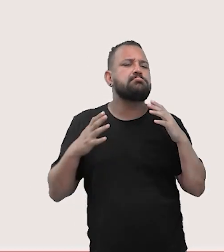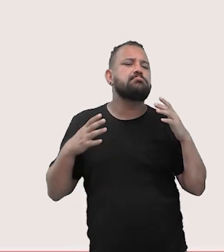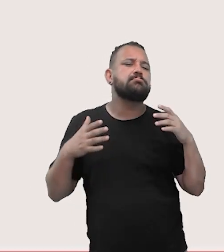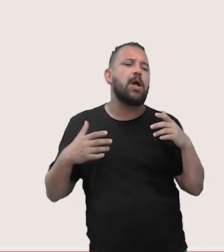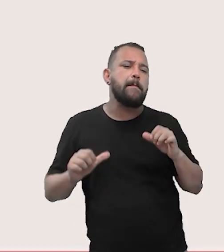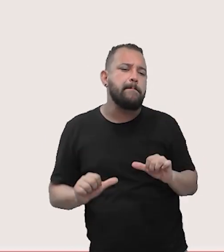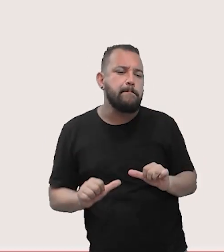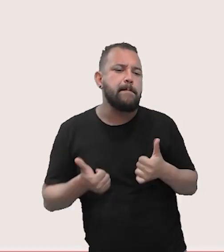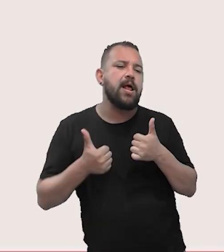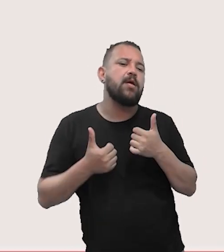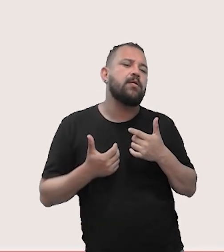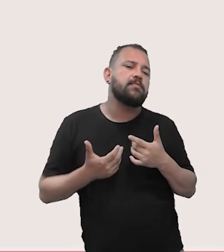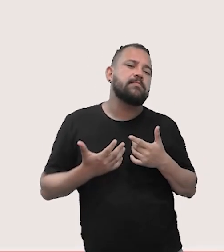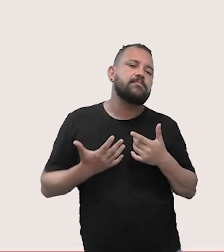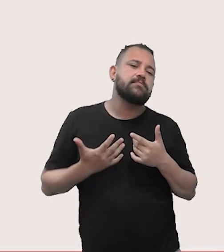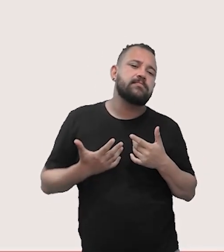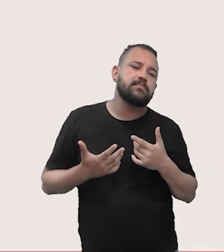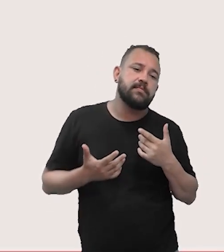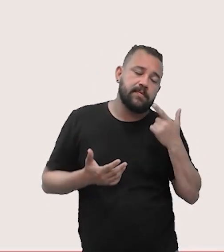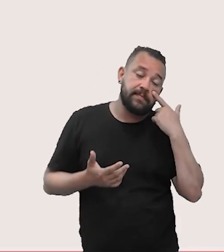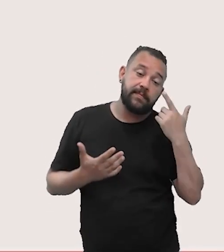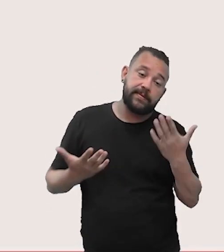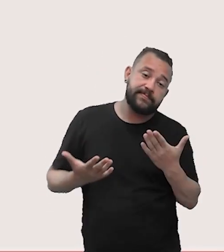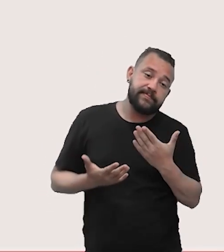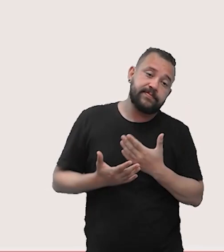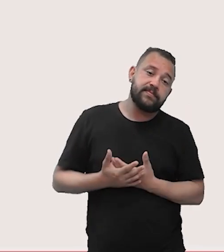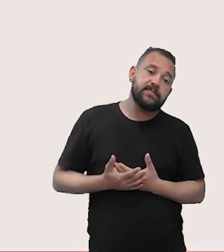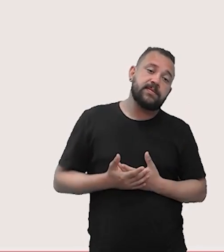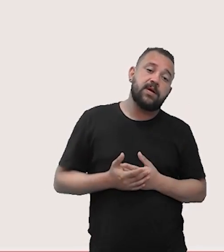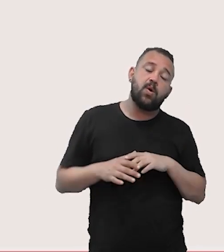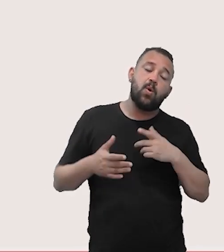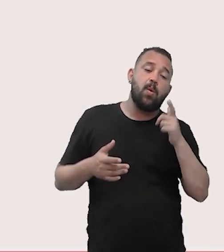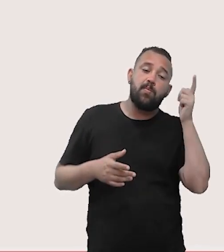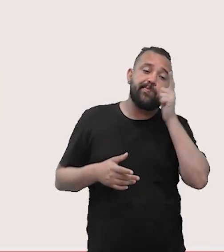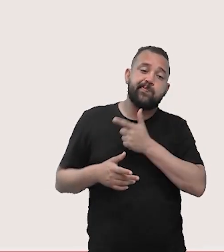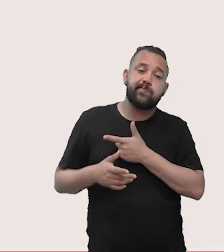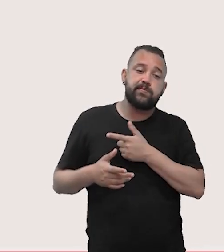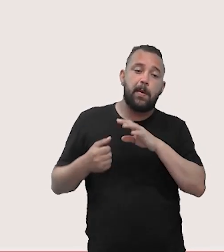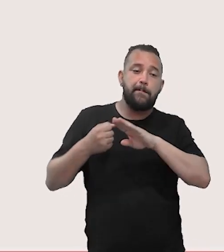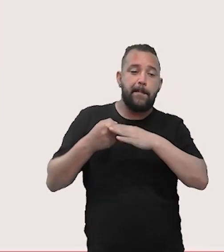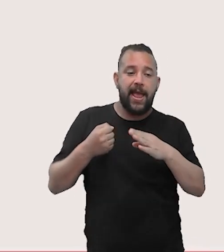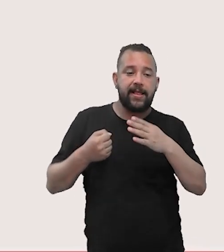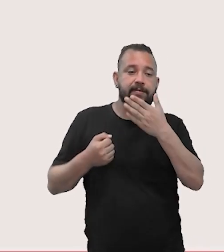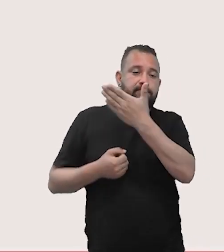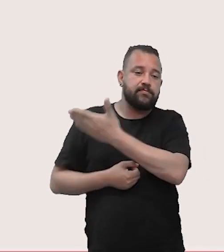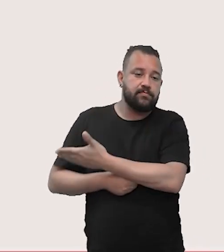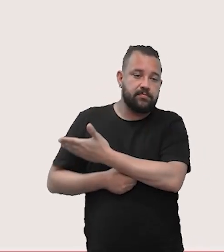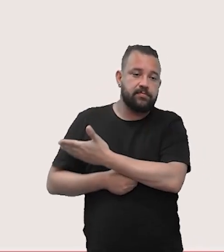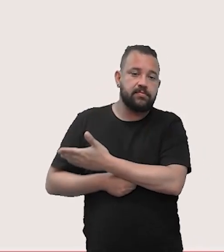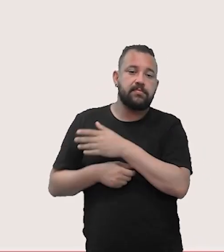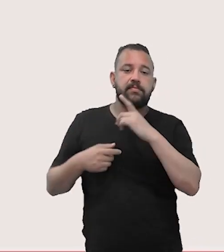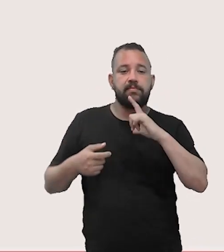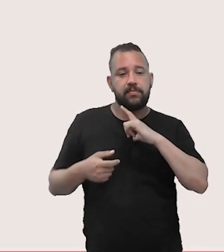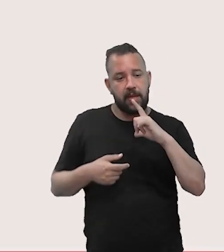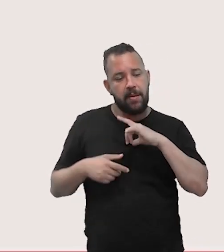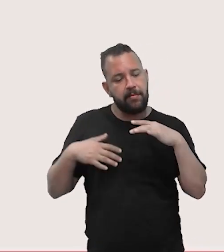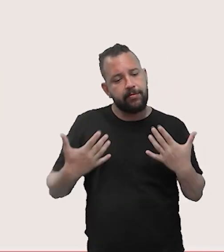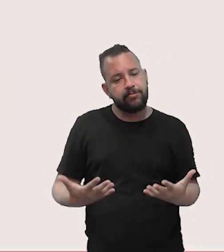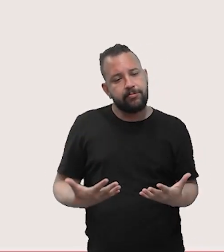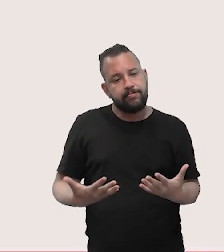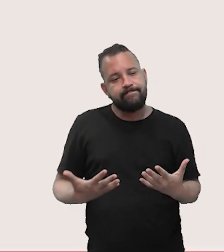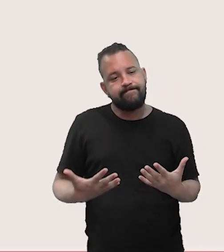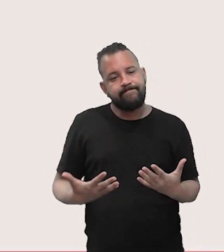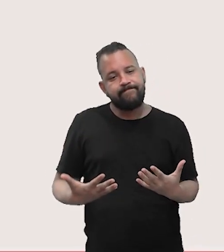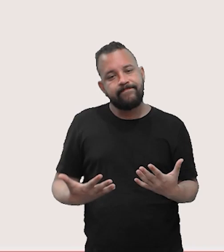jogador da temporada passada é. Então, meu povo, como conceito de média, a gente sabe que temos